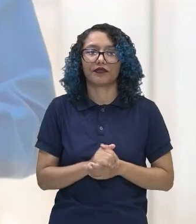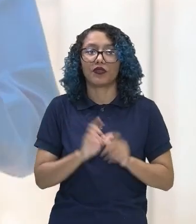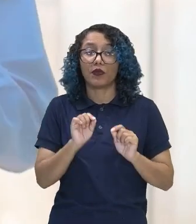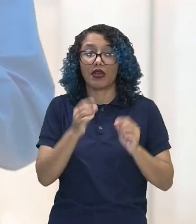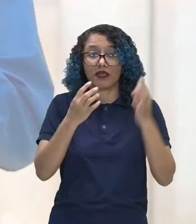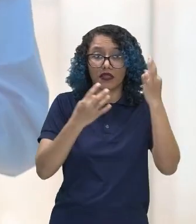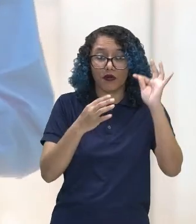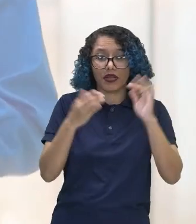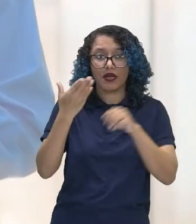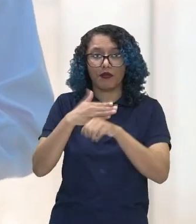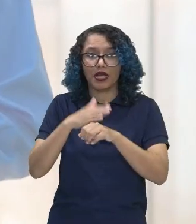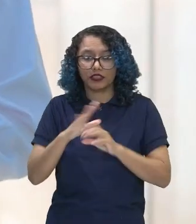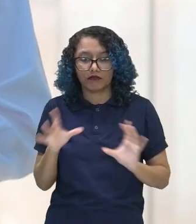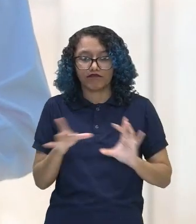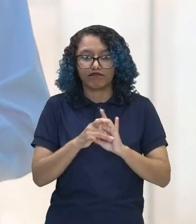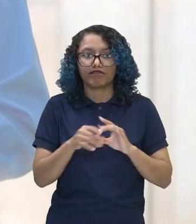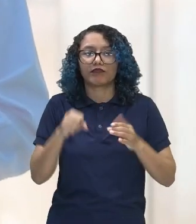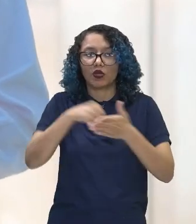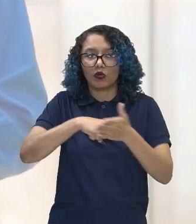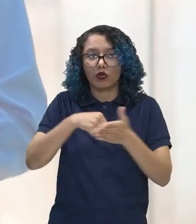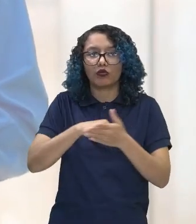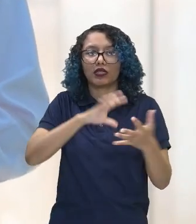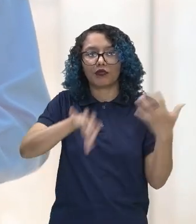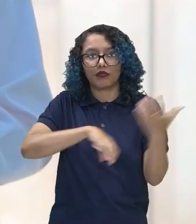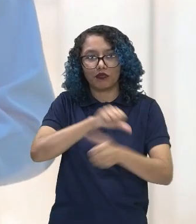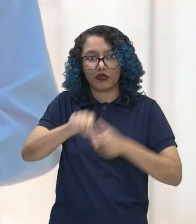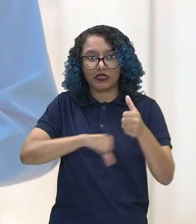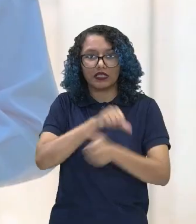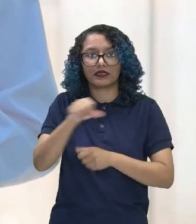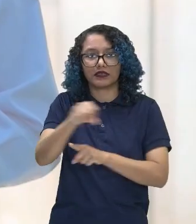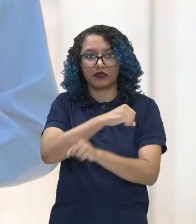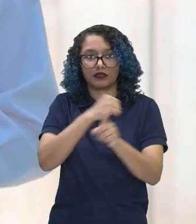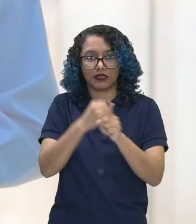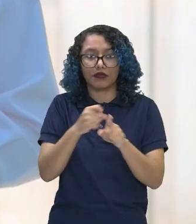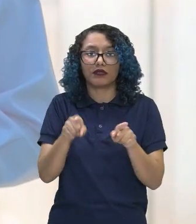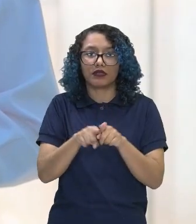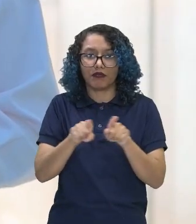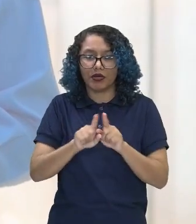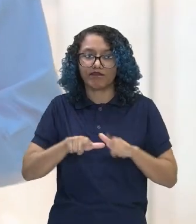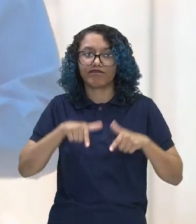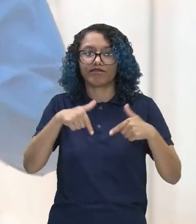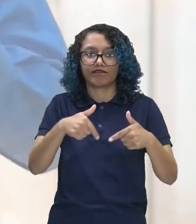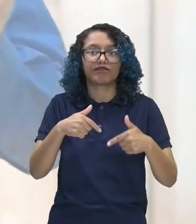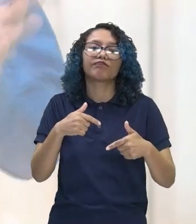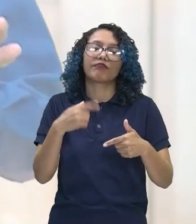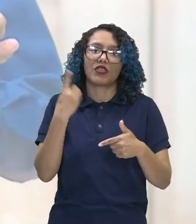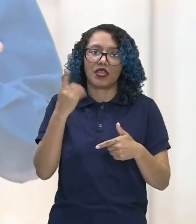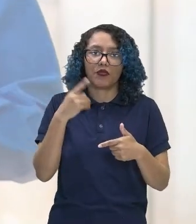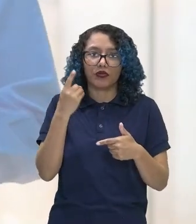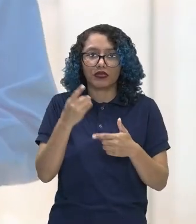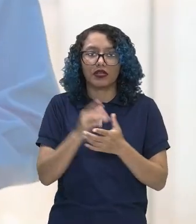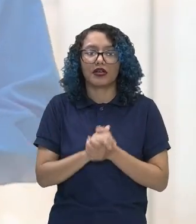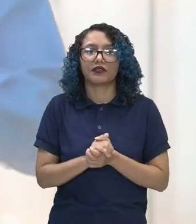na luta por reformas sociais. Florestan atuou como deputado constituinte na